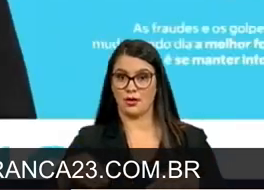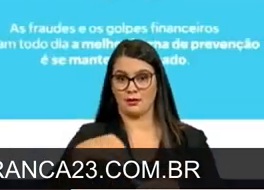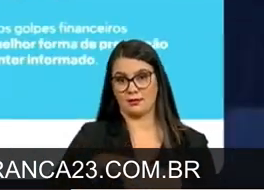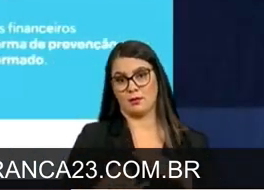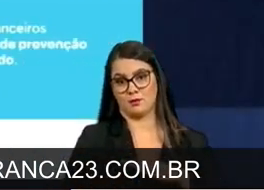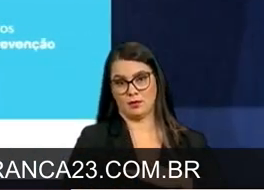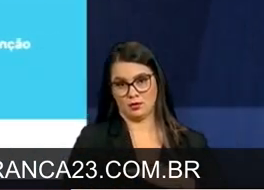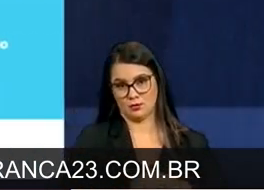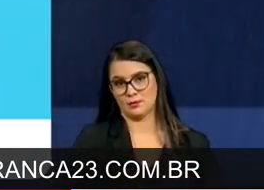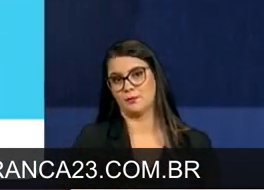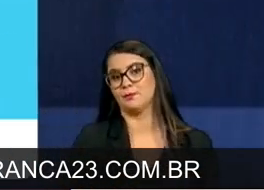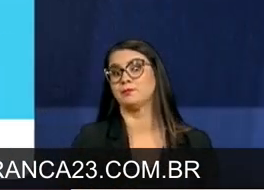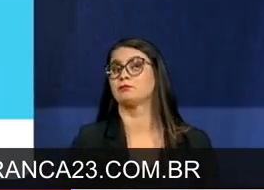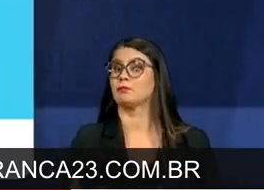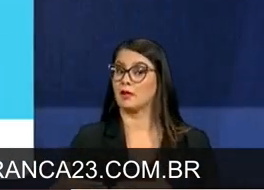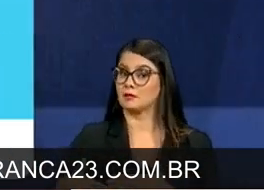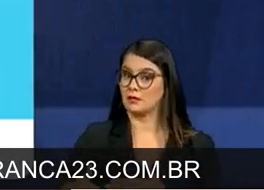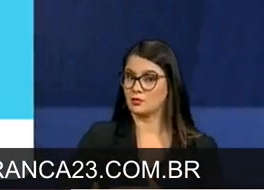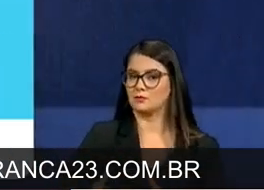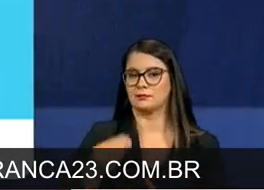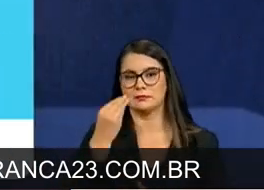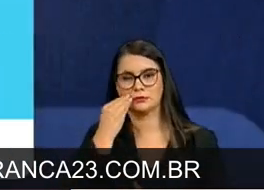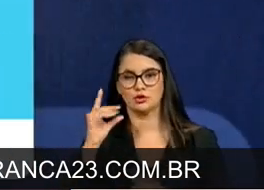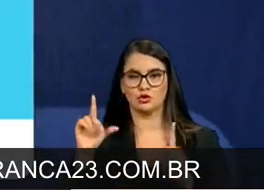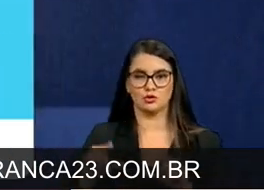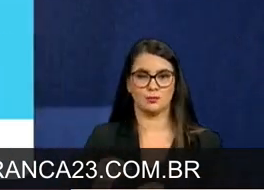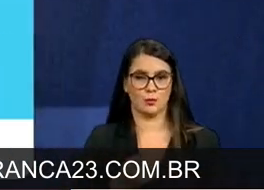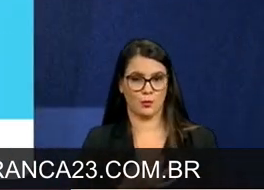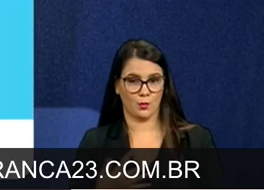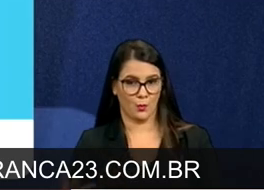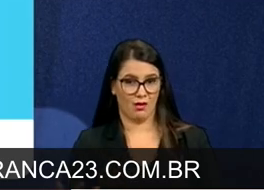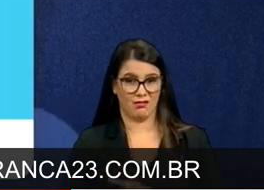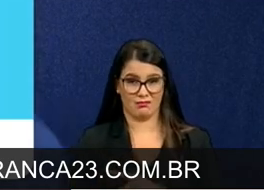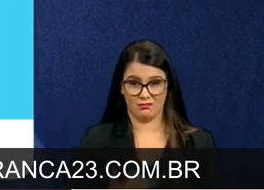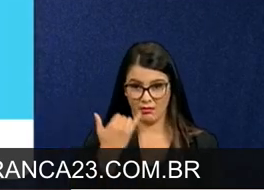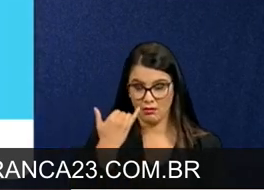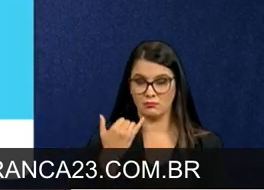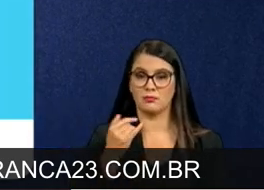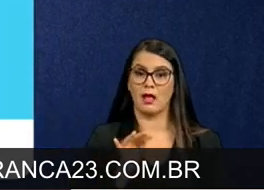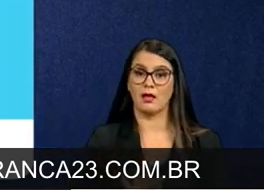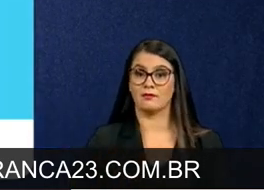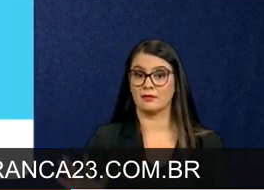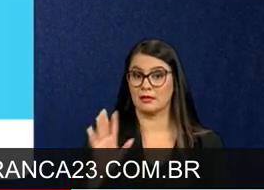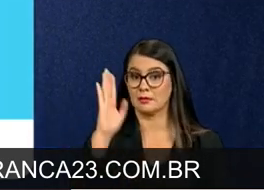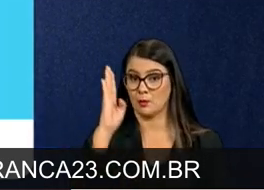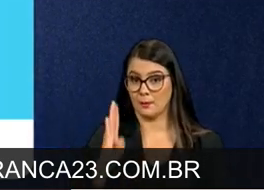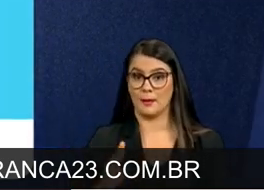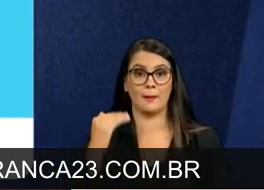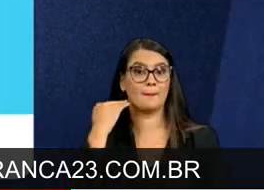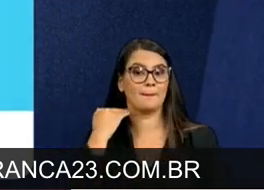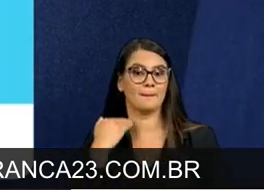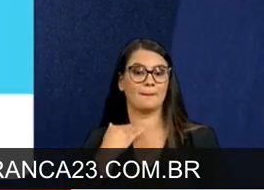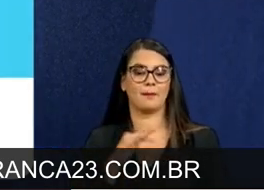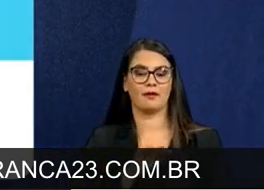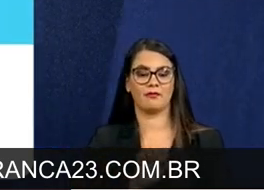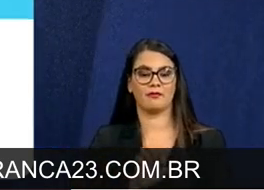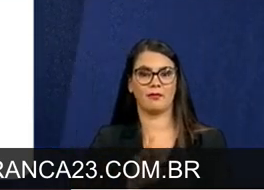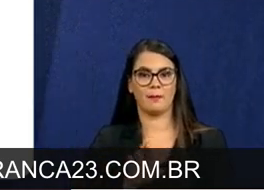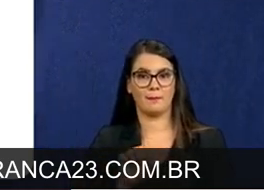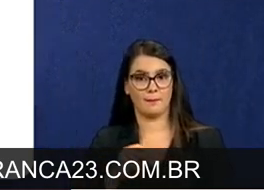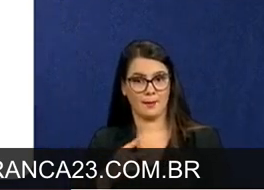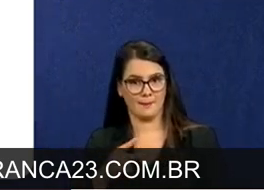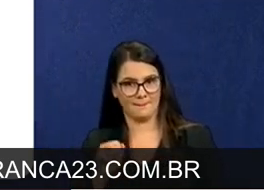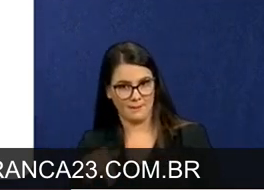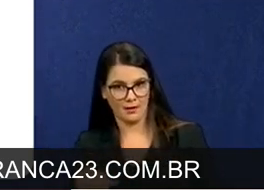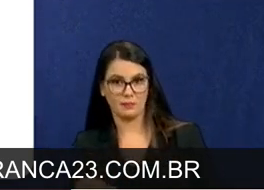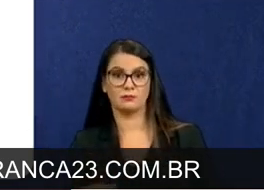instituição. Diante dessa iniciativa para diminuir o número de fraudes, a Federação Brasileira de Bancos, a FEBRABAN, lançou uma campanha